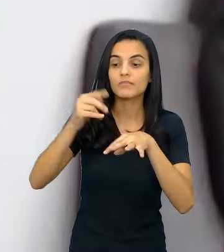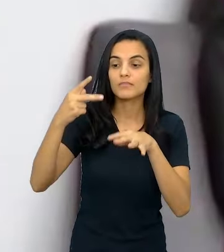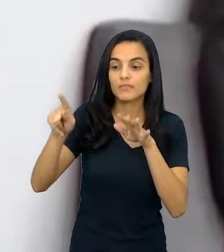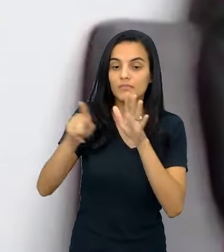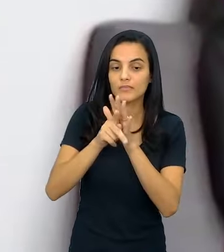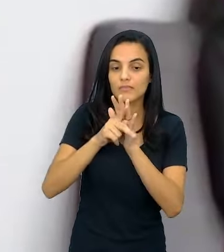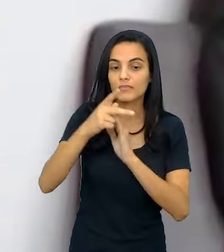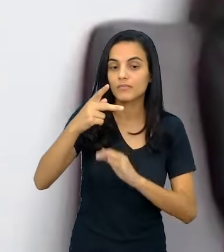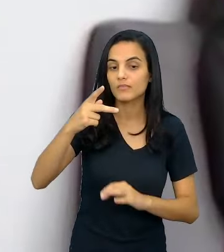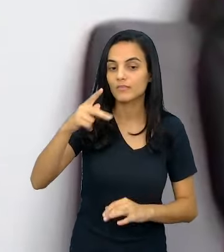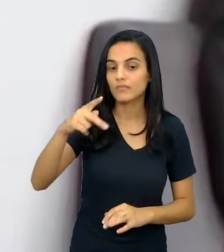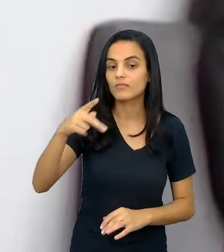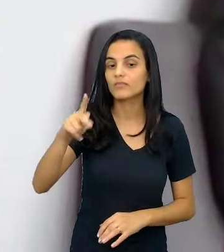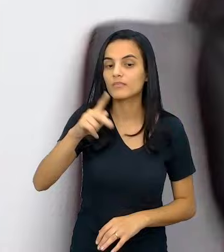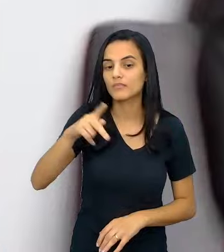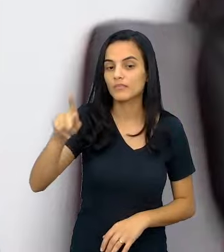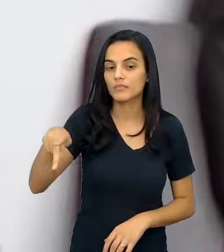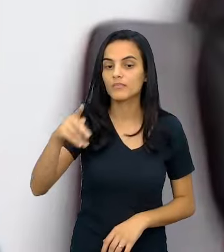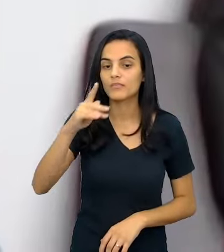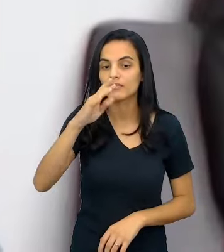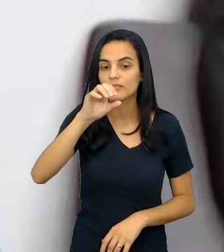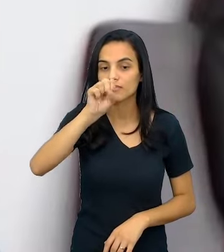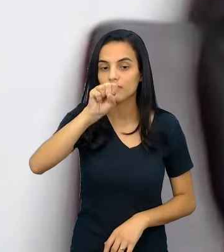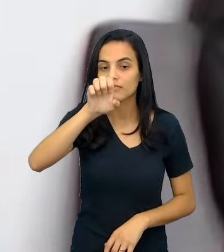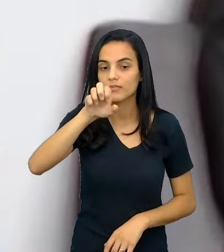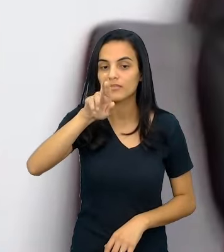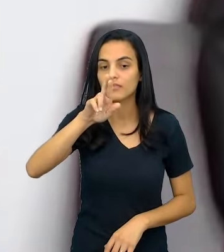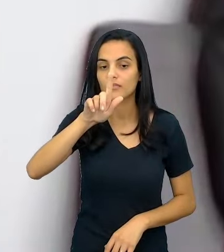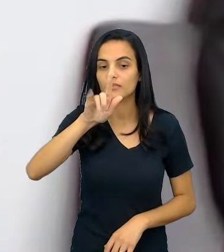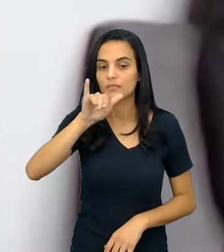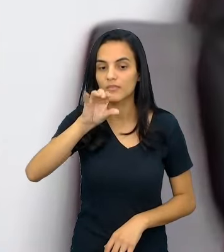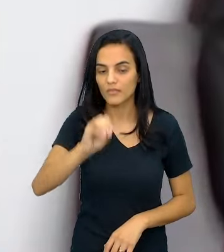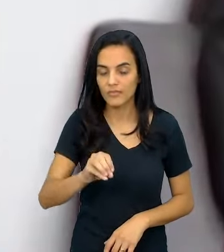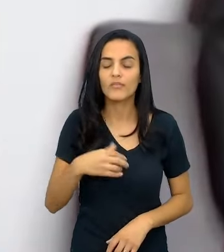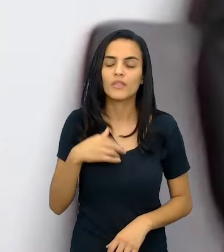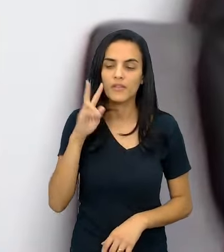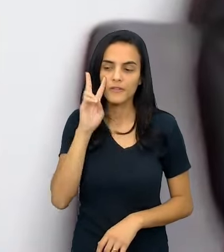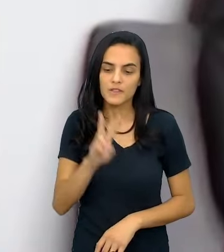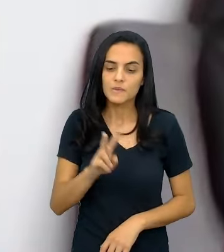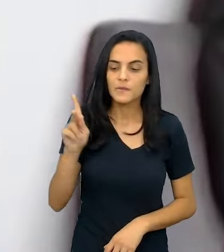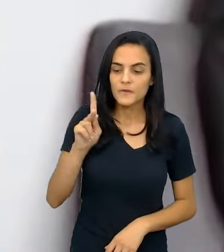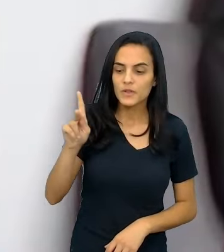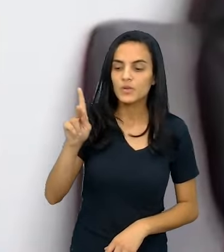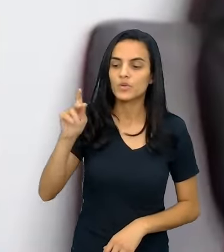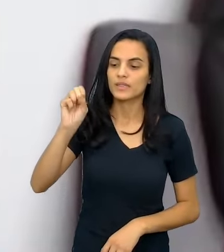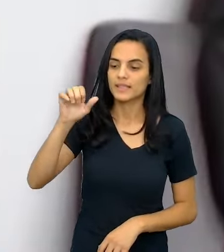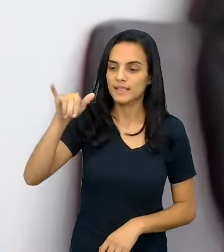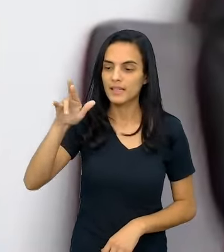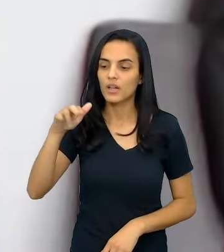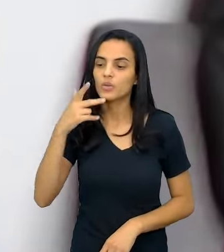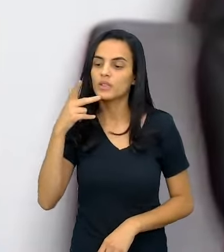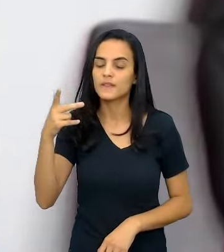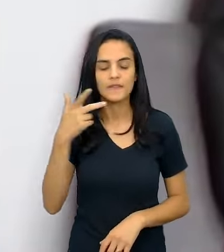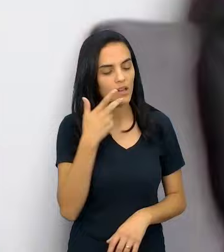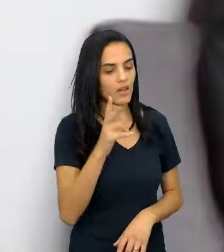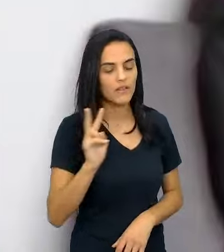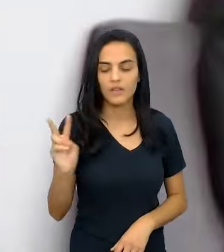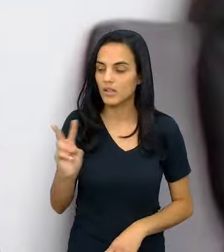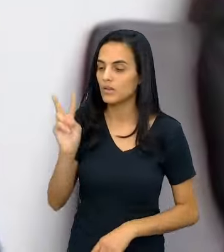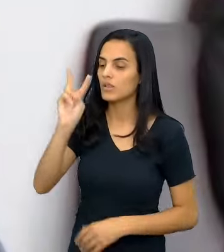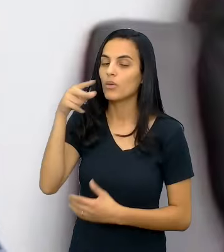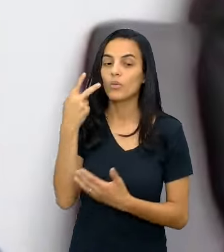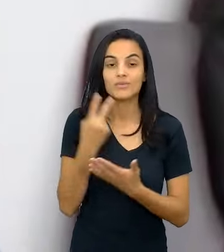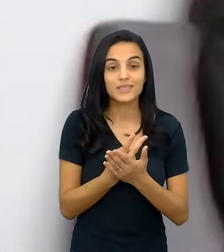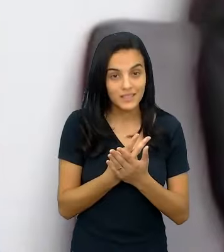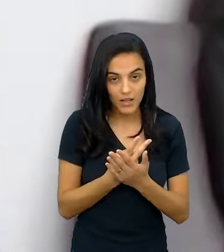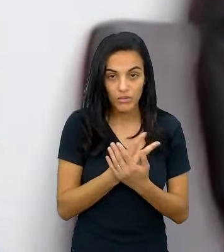Sérgio Lorenzato, que ele é da Unicamp, e eu estava olhando o que o professor Sérgio ele fala, valorizar os erros